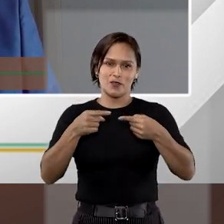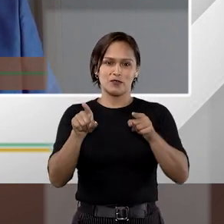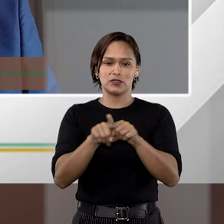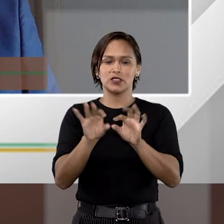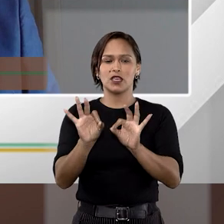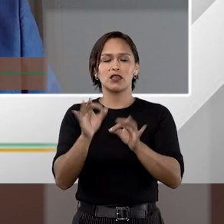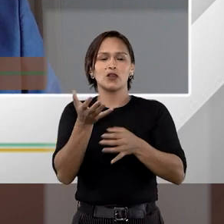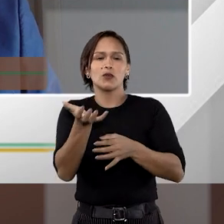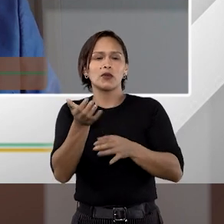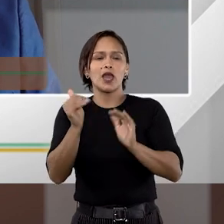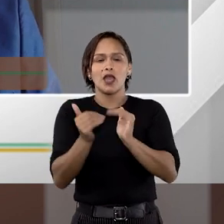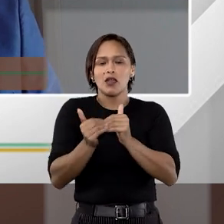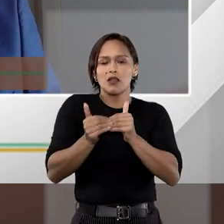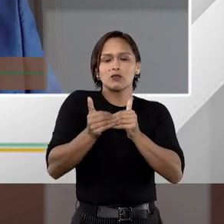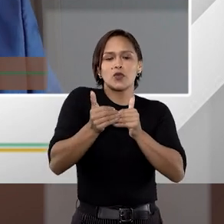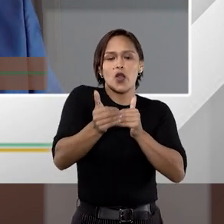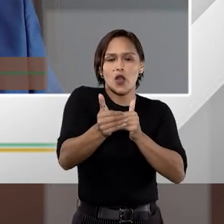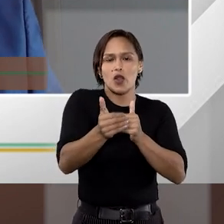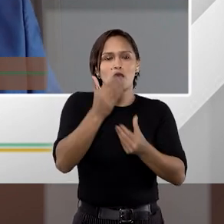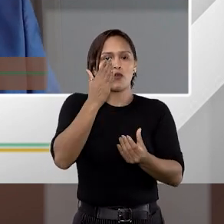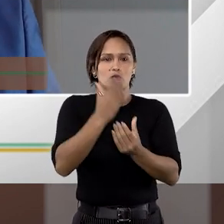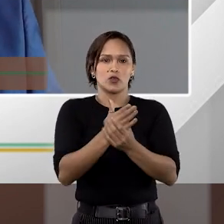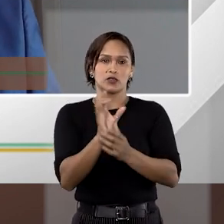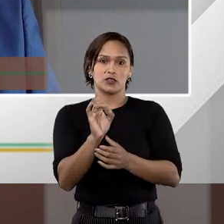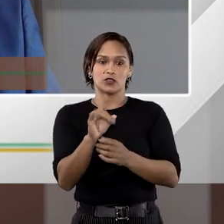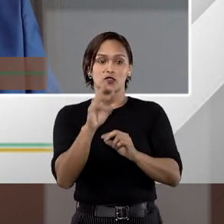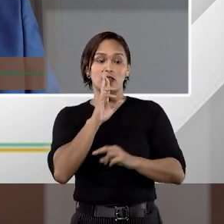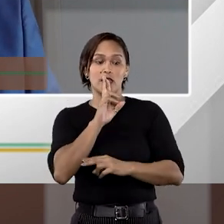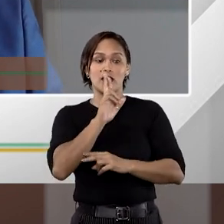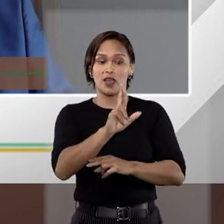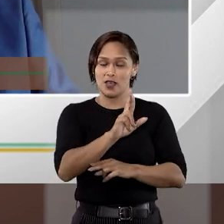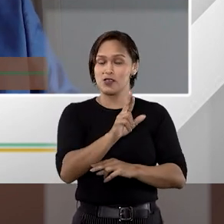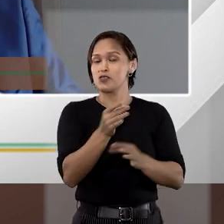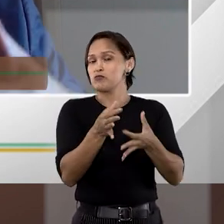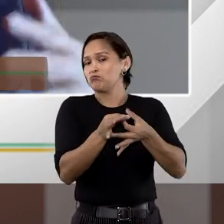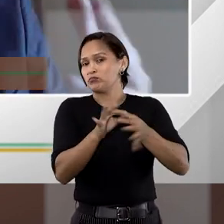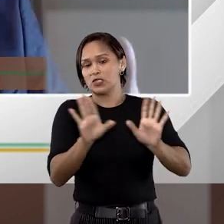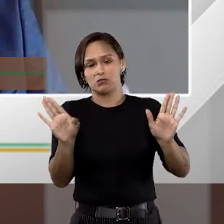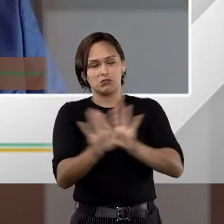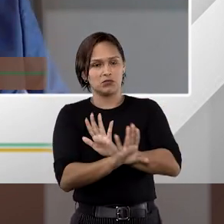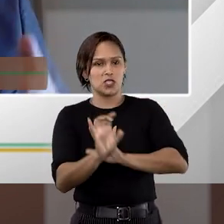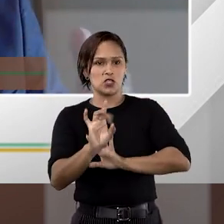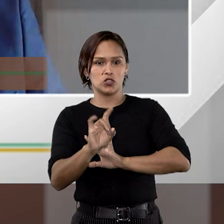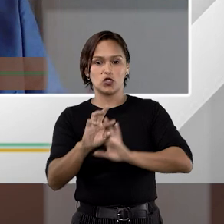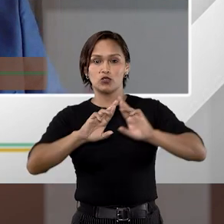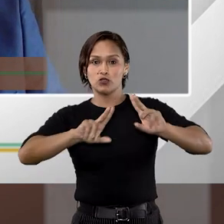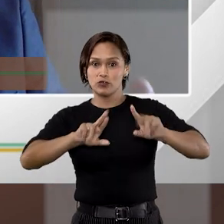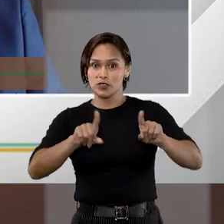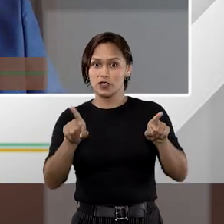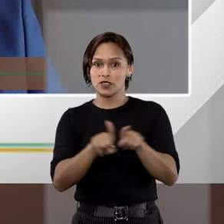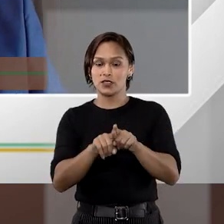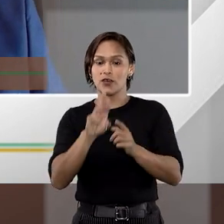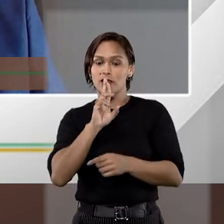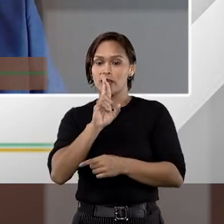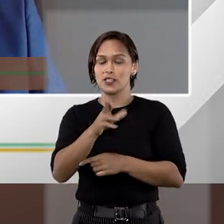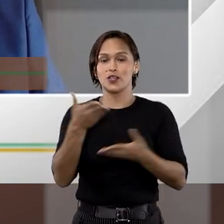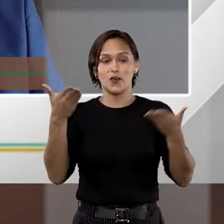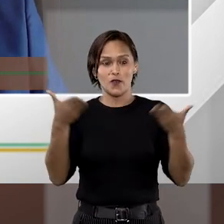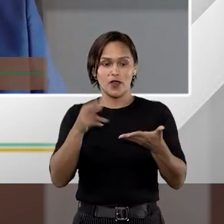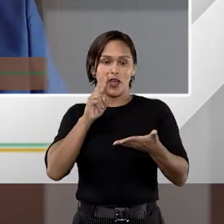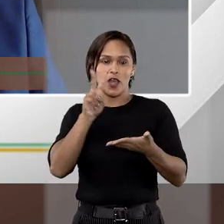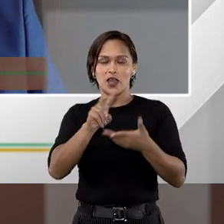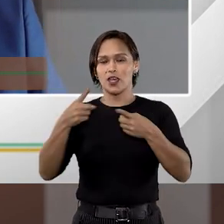ele não tá querendo acabar com o processo apenas né ele procura um algo a mais um diferencial a mais ter